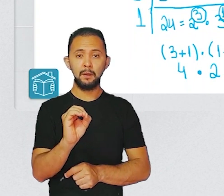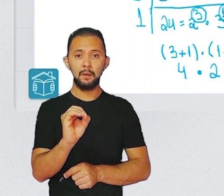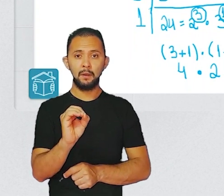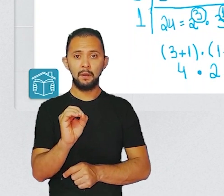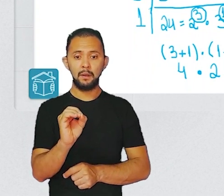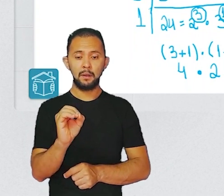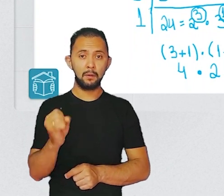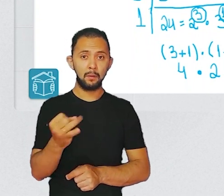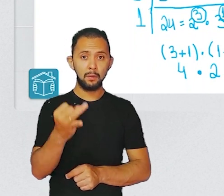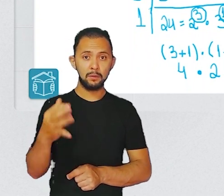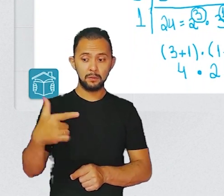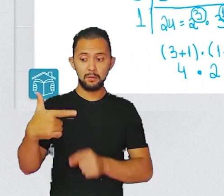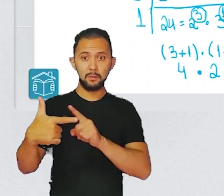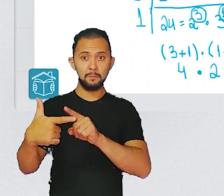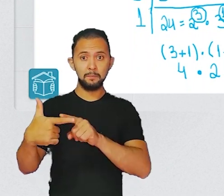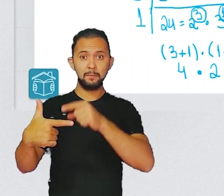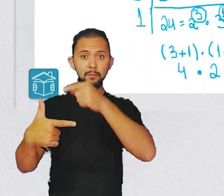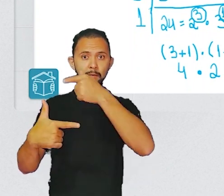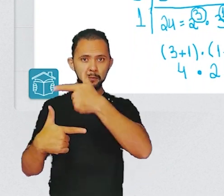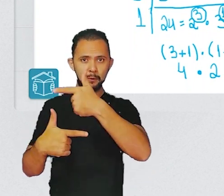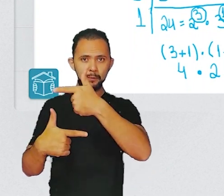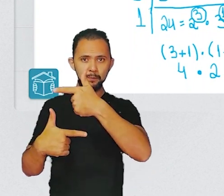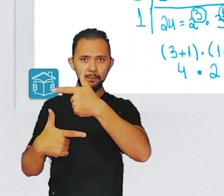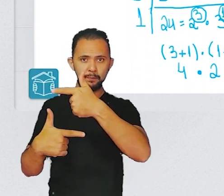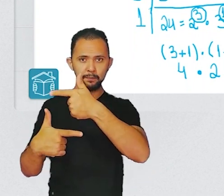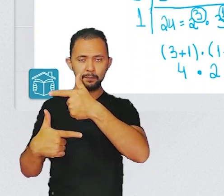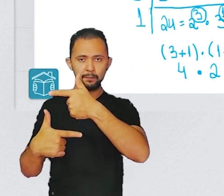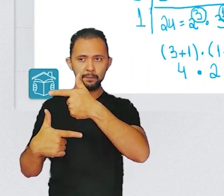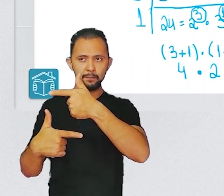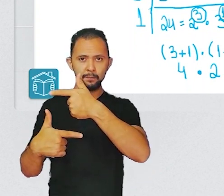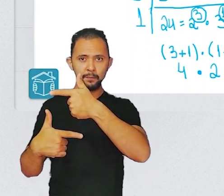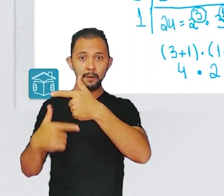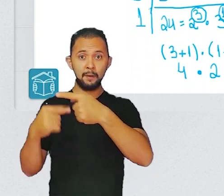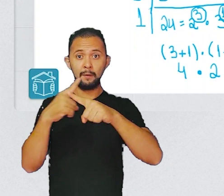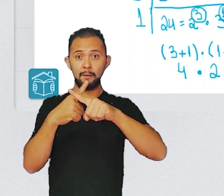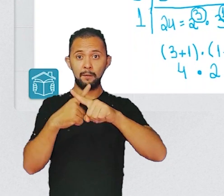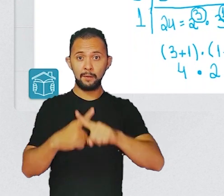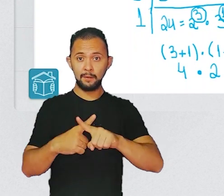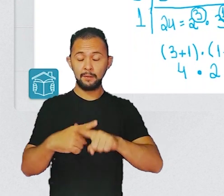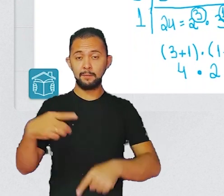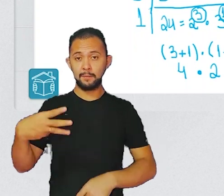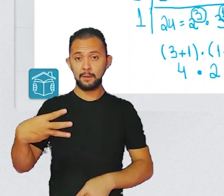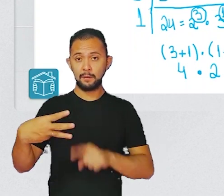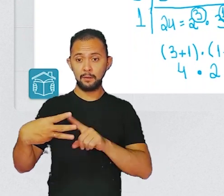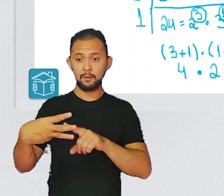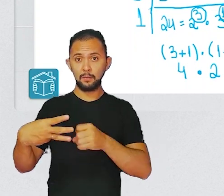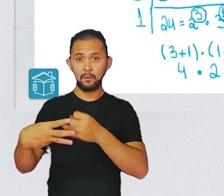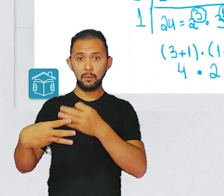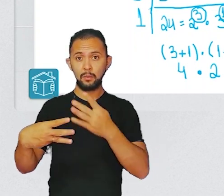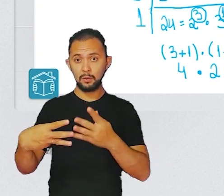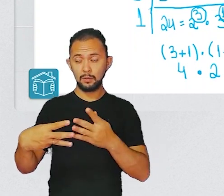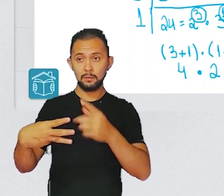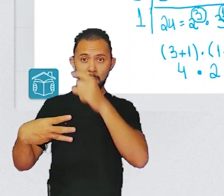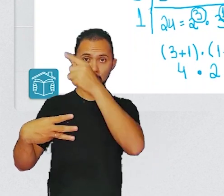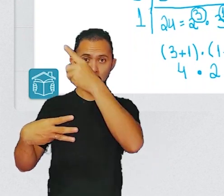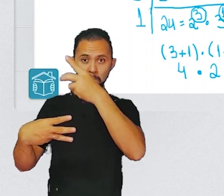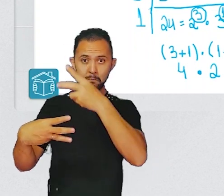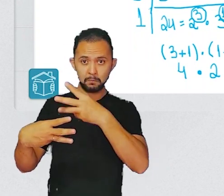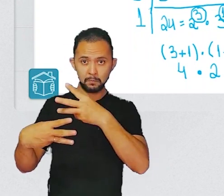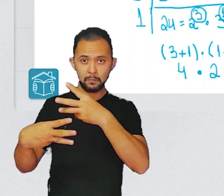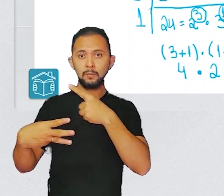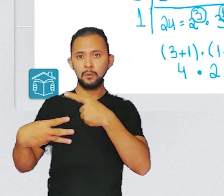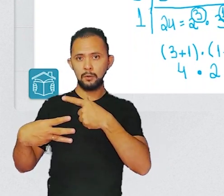a... Quantas vezes aparece o 2? 2. Então, é 2 elevado a 2 vezes 3 elevado a quantas vezes aparece o